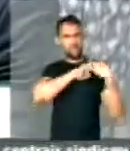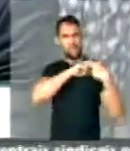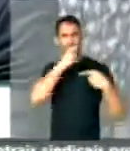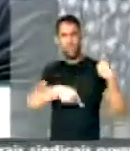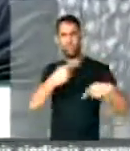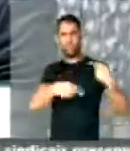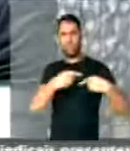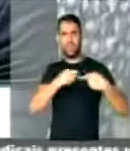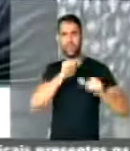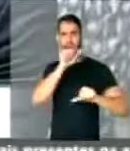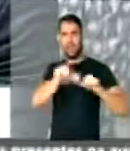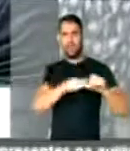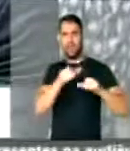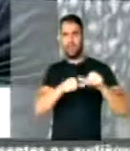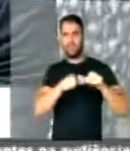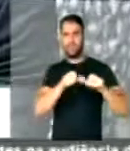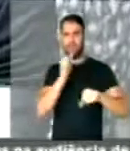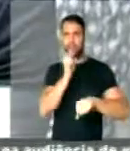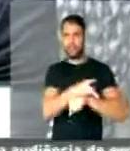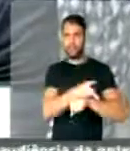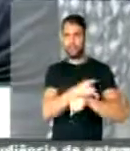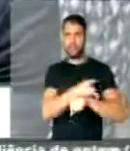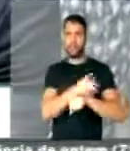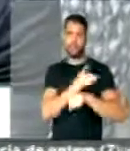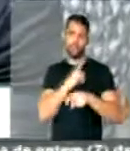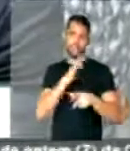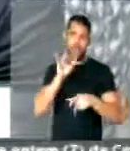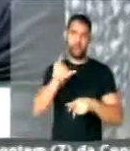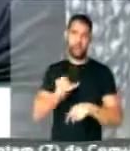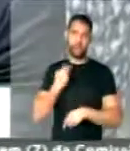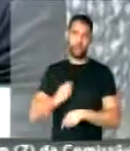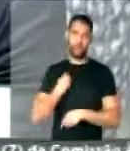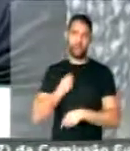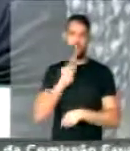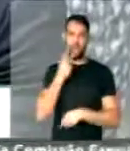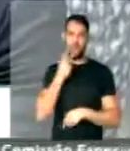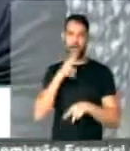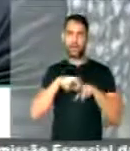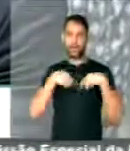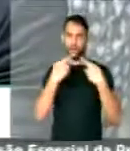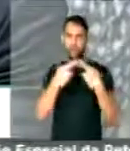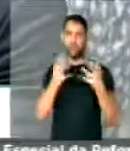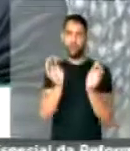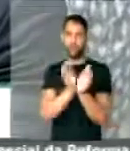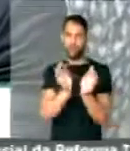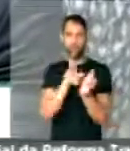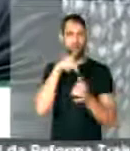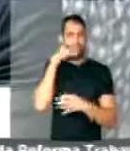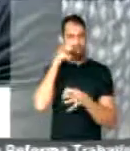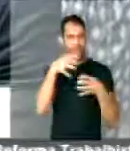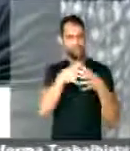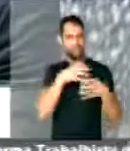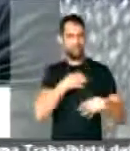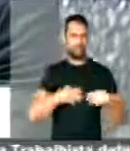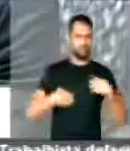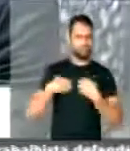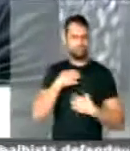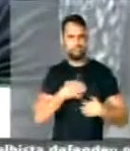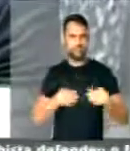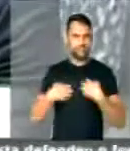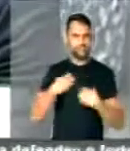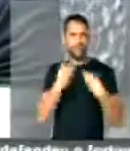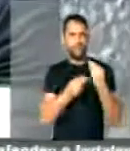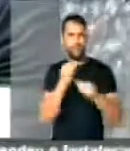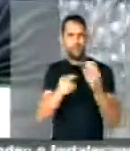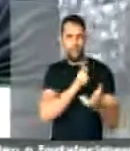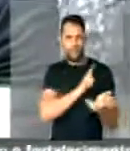discussão da reforma da Previdência. Já tivemos a oportunidade de falar nas nossas reuniões da bancada, da nossa inquietação na forma